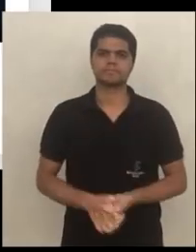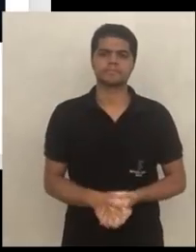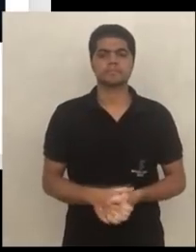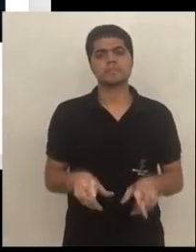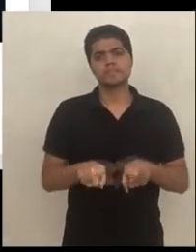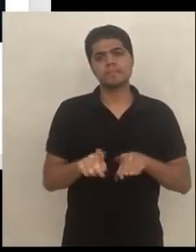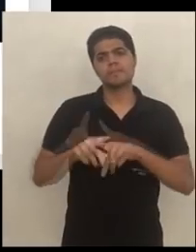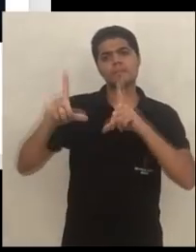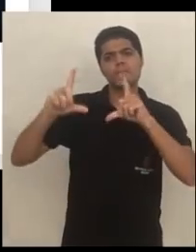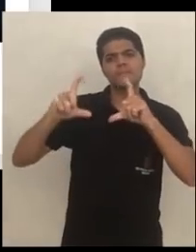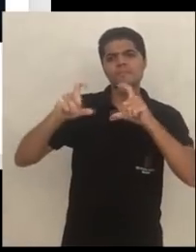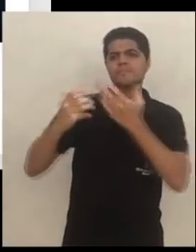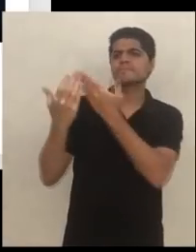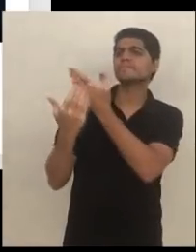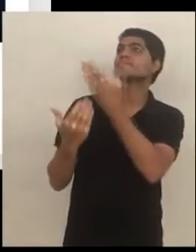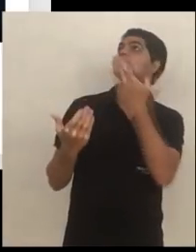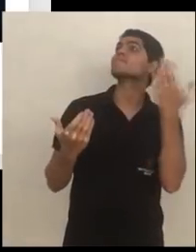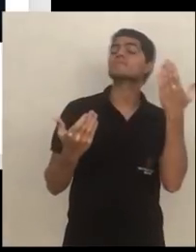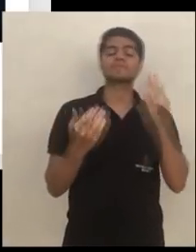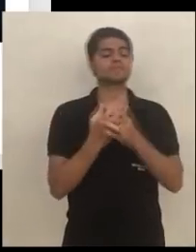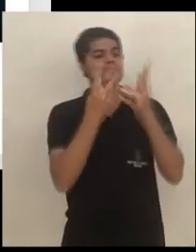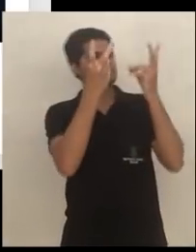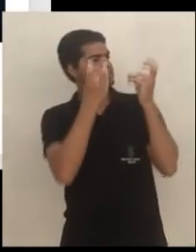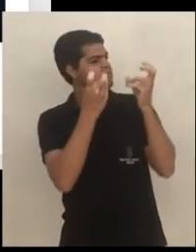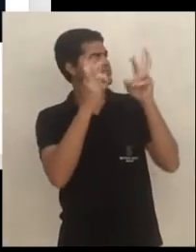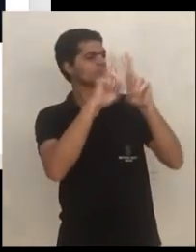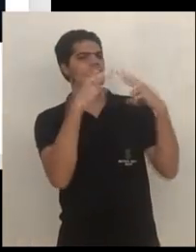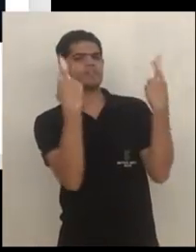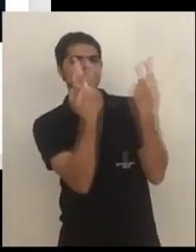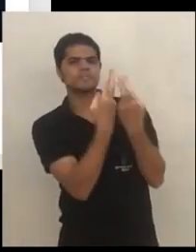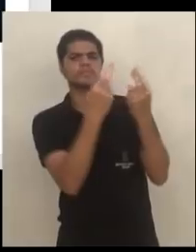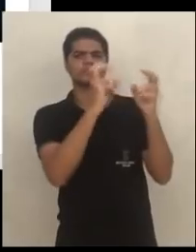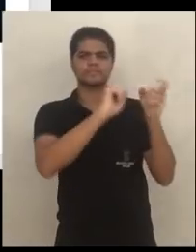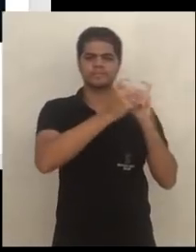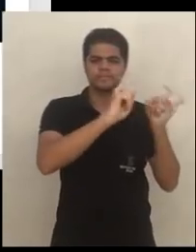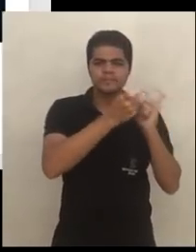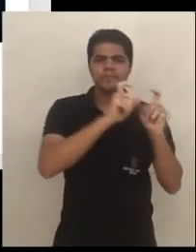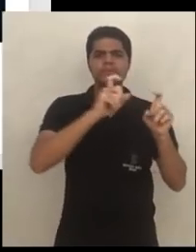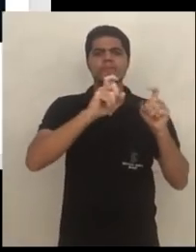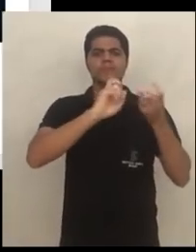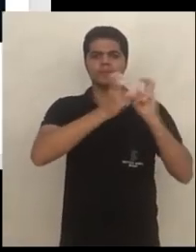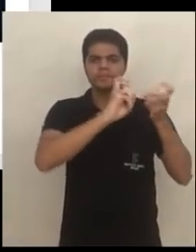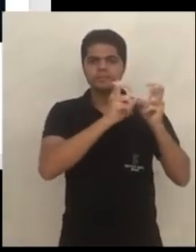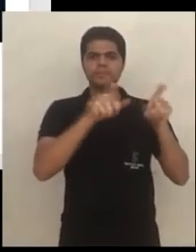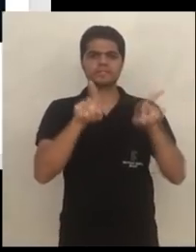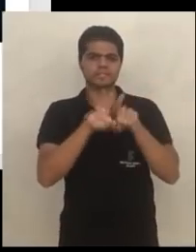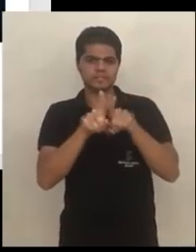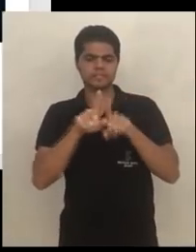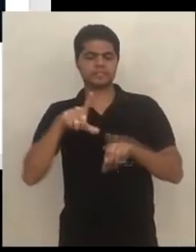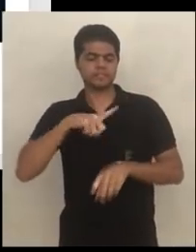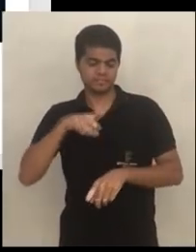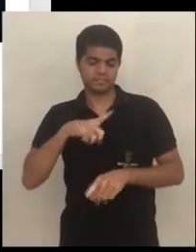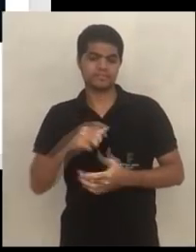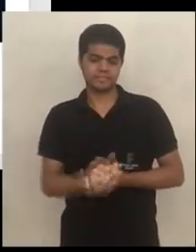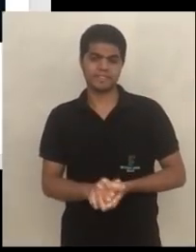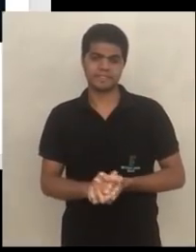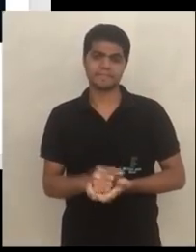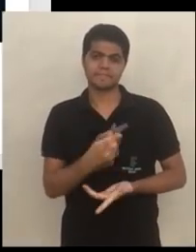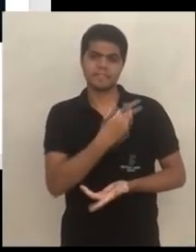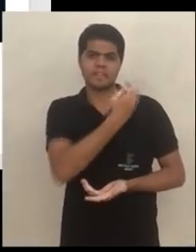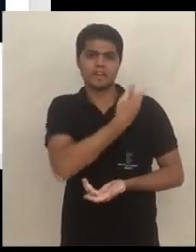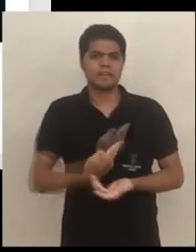das nossas reuniões. Essa reunião aí foi uma reunião de assembleia. As reuniões geralmente acontecem na Superintendência Federal de